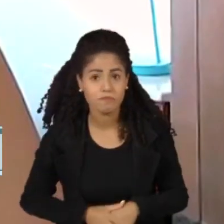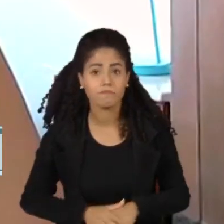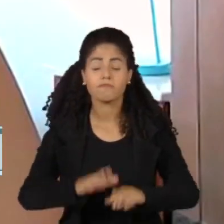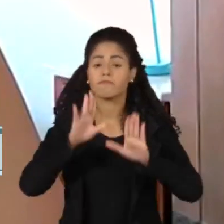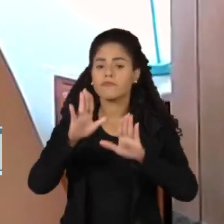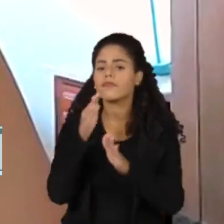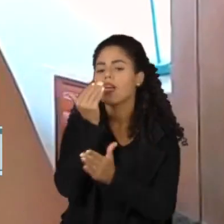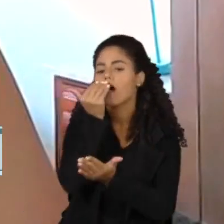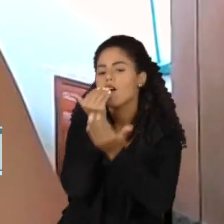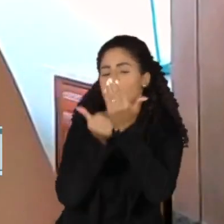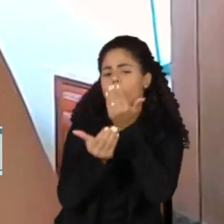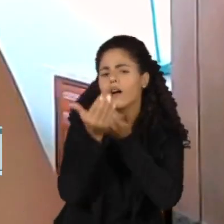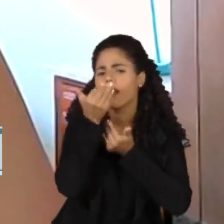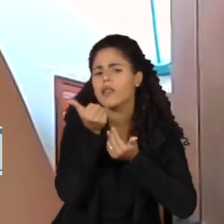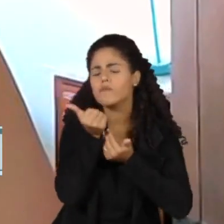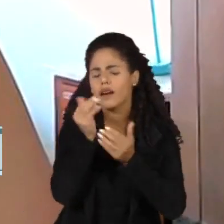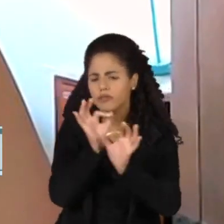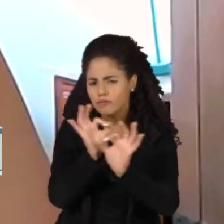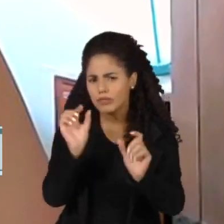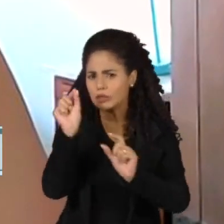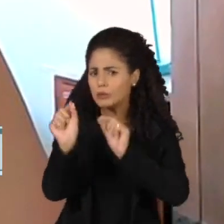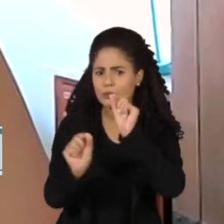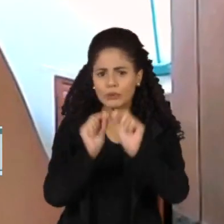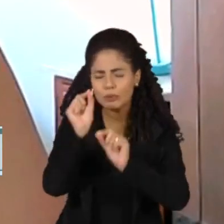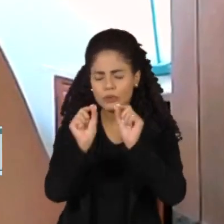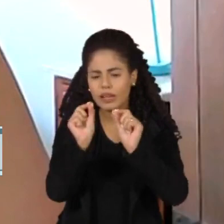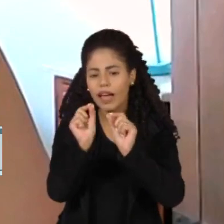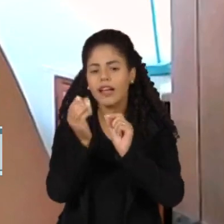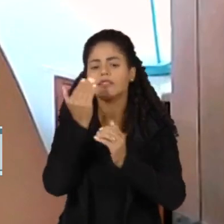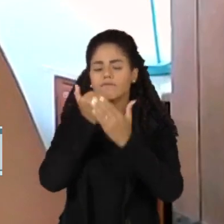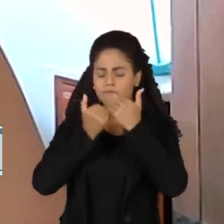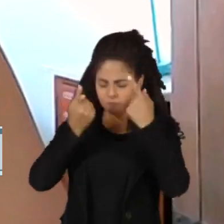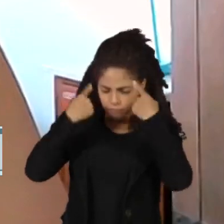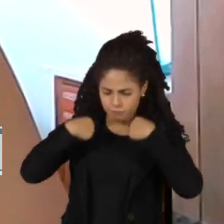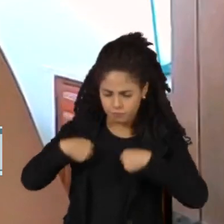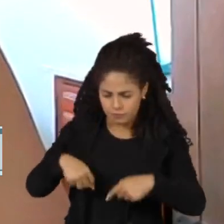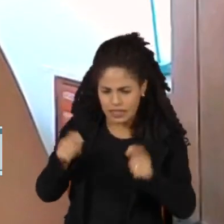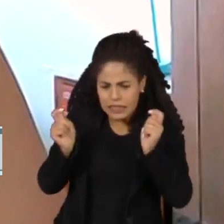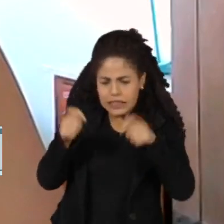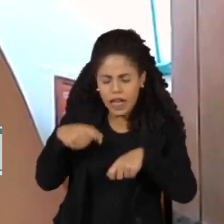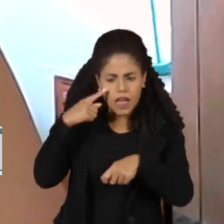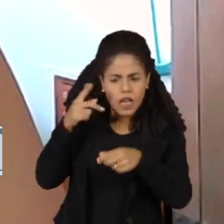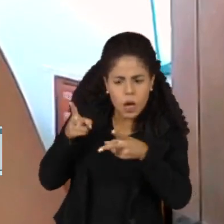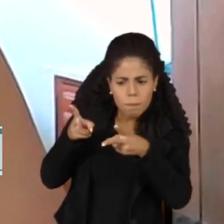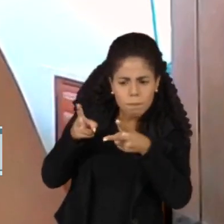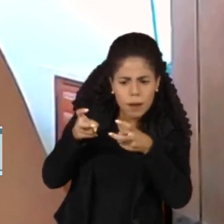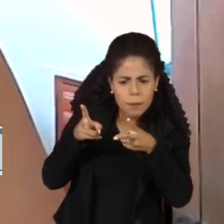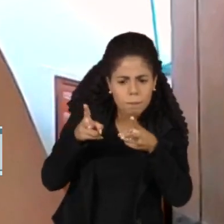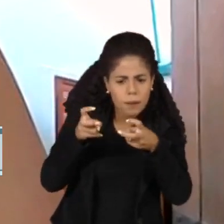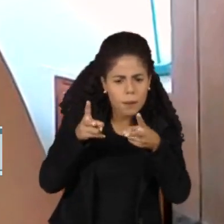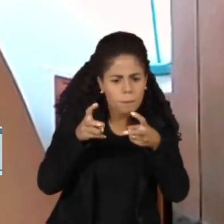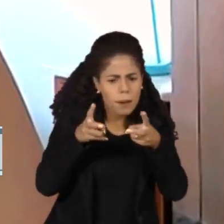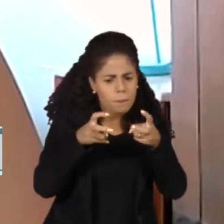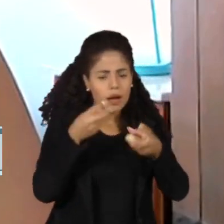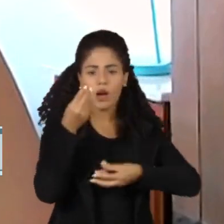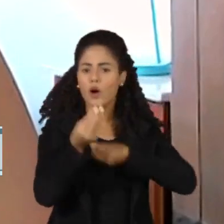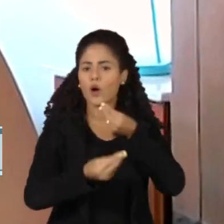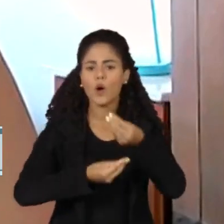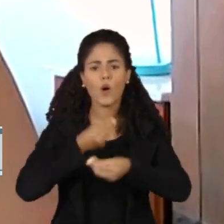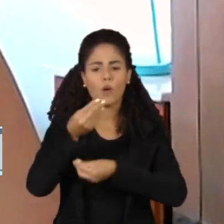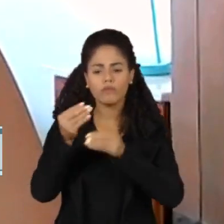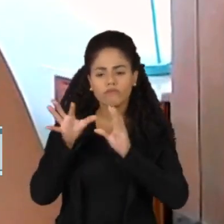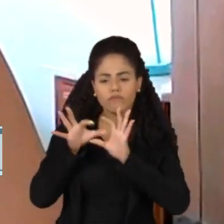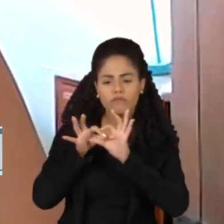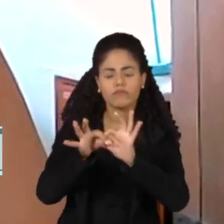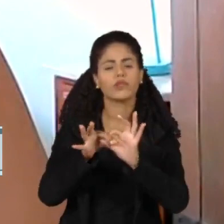ele proporciona, ele dá para a gente a possibilidade de perceber como as coisas estão todas imbricadas umas nas